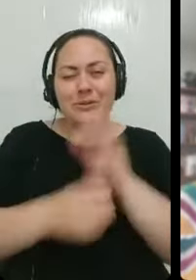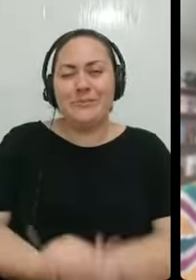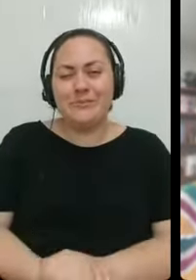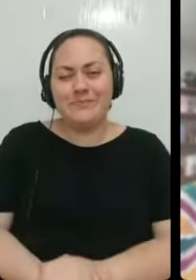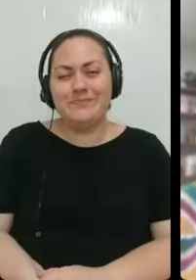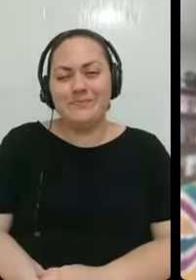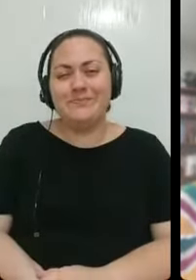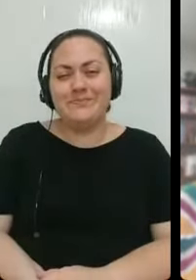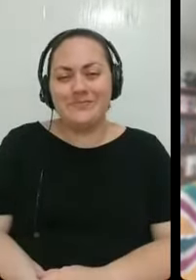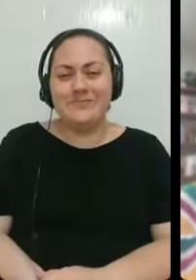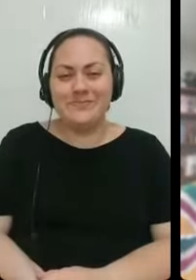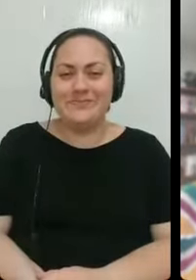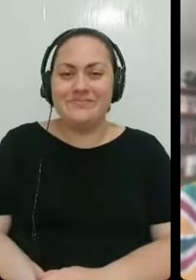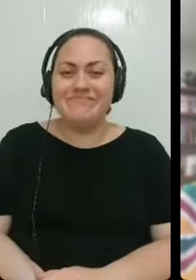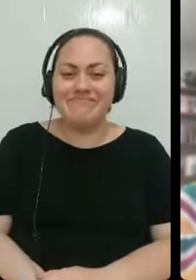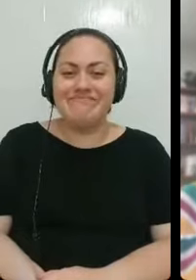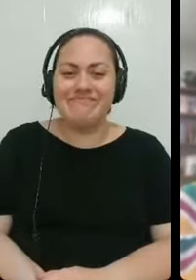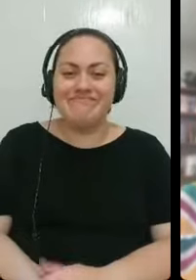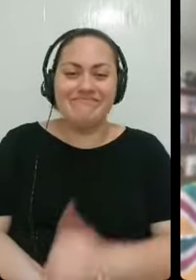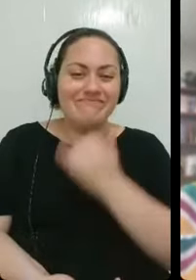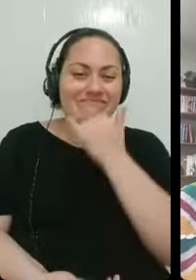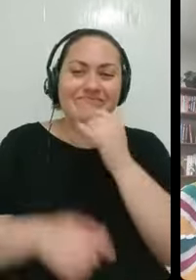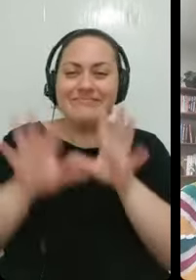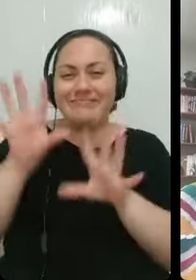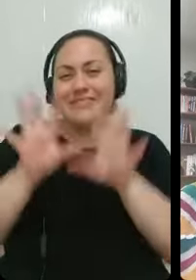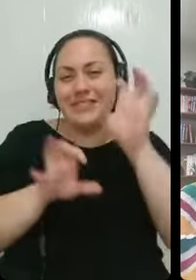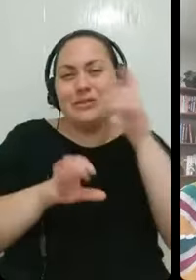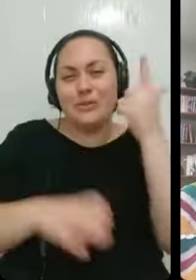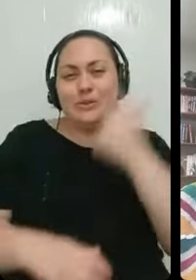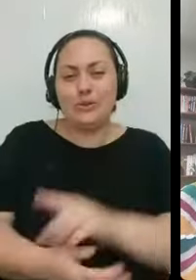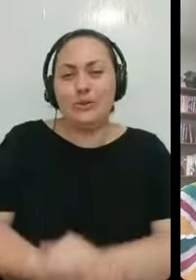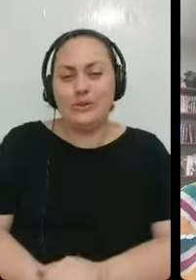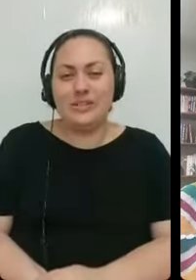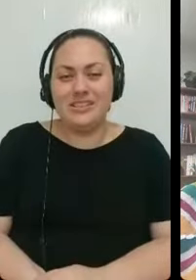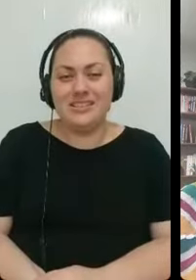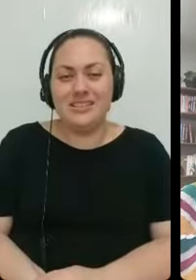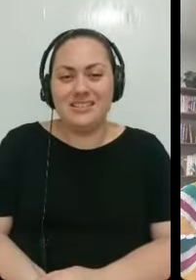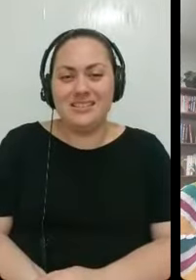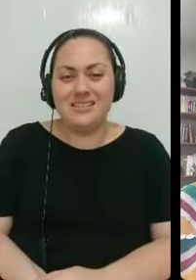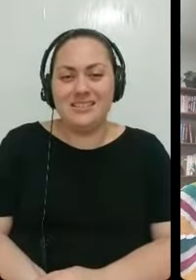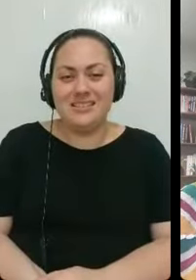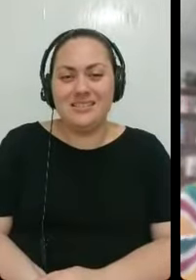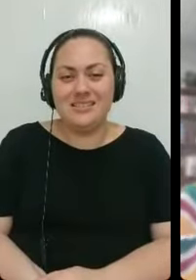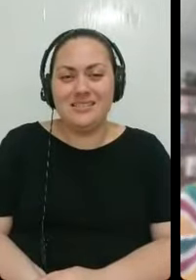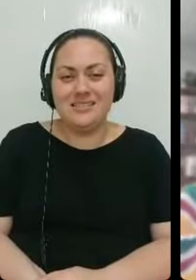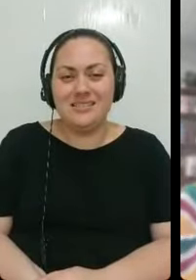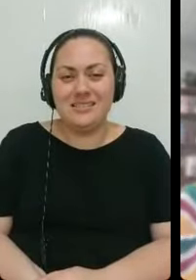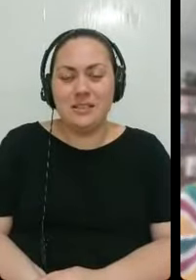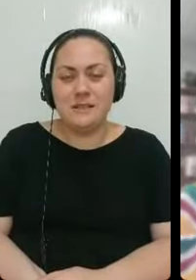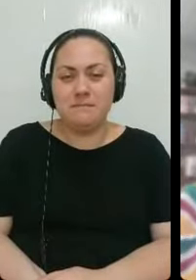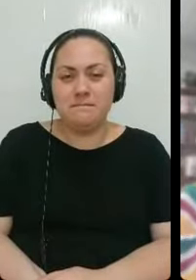né, a Travou. capacidade das pessoas. Travou de novo. Então, quando a gente vai fazer um trabalho,